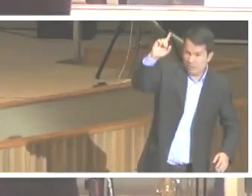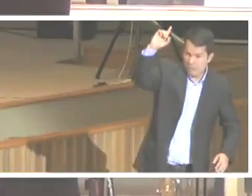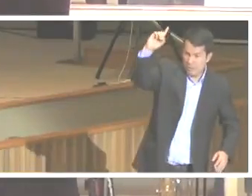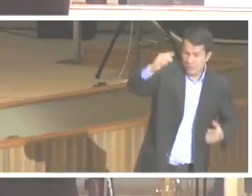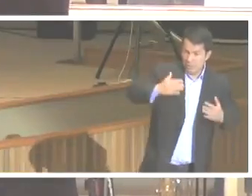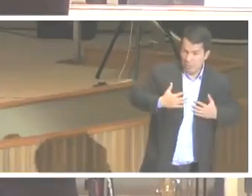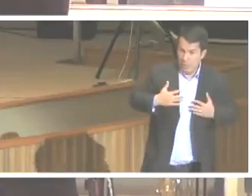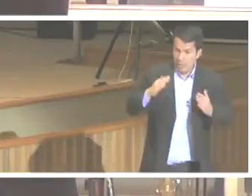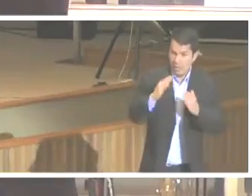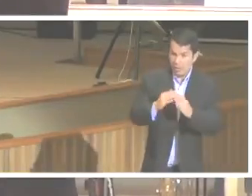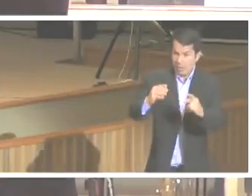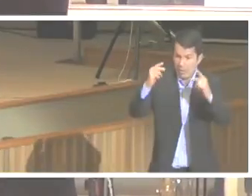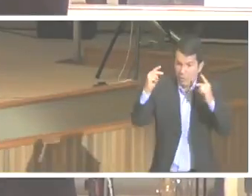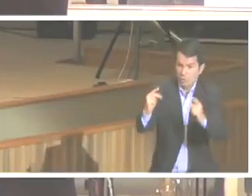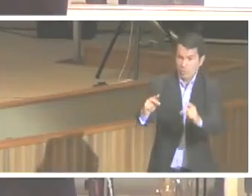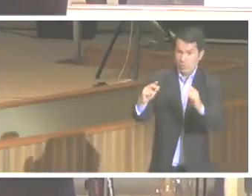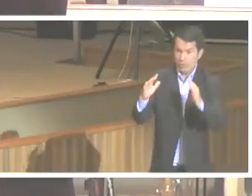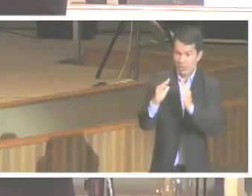tua casa